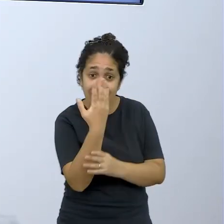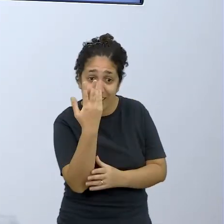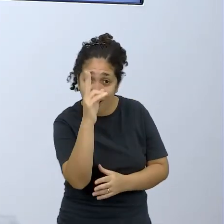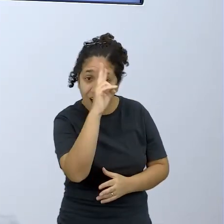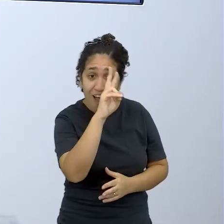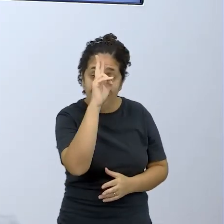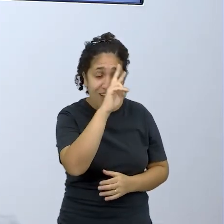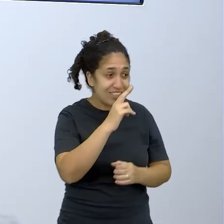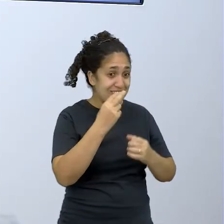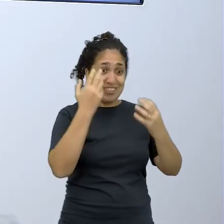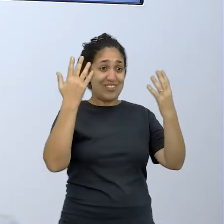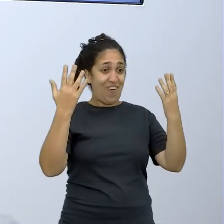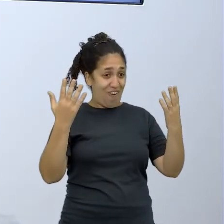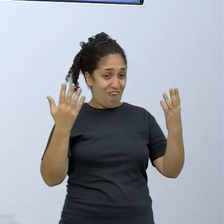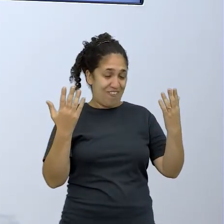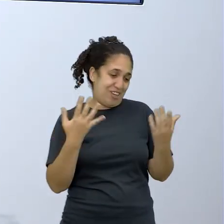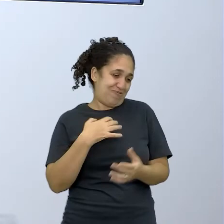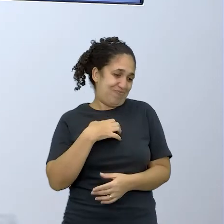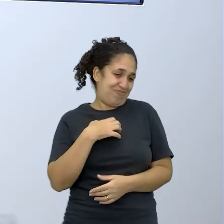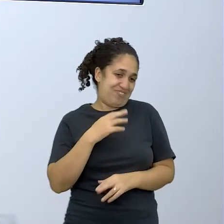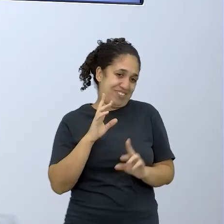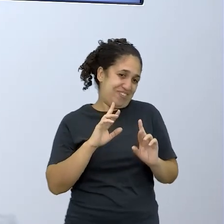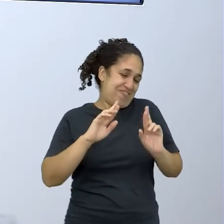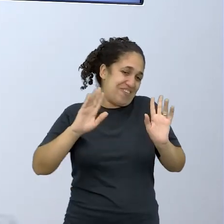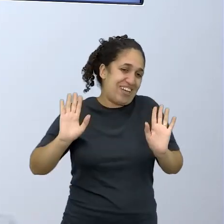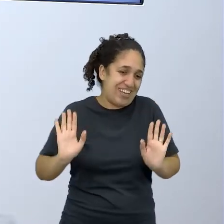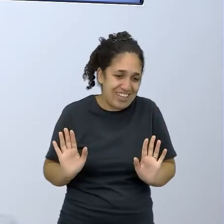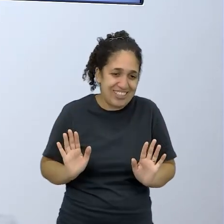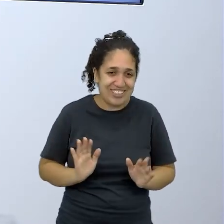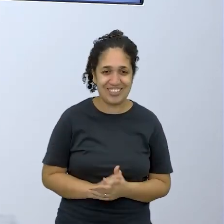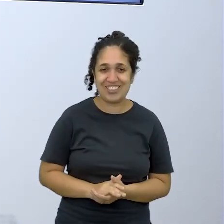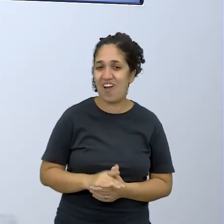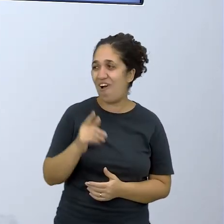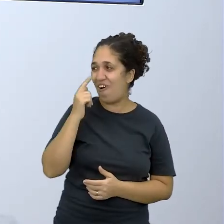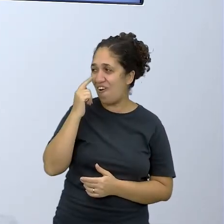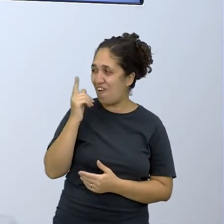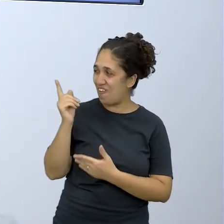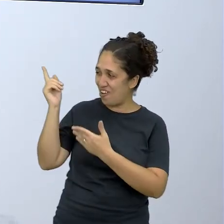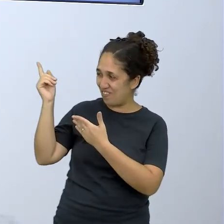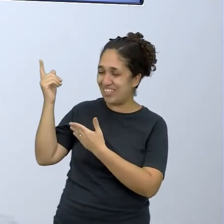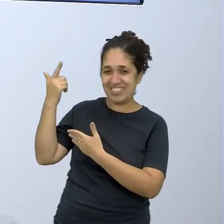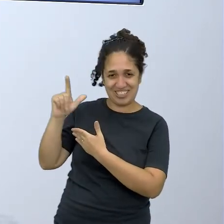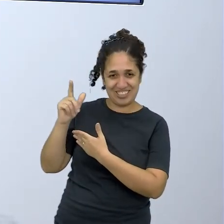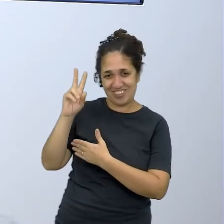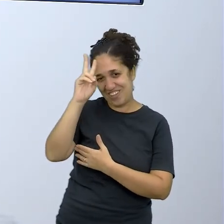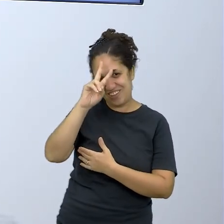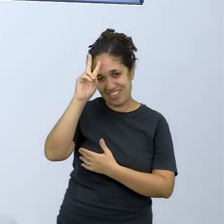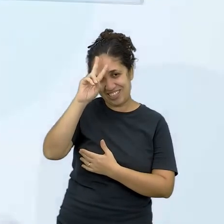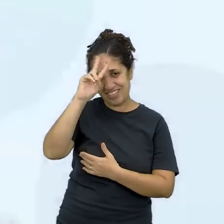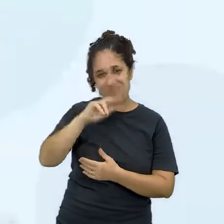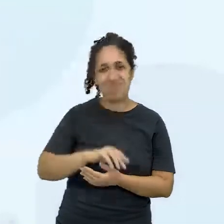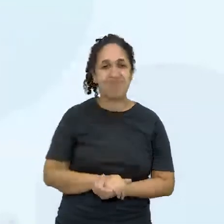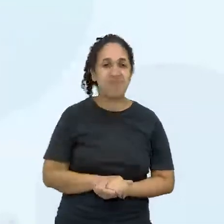com uma outra pegada, com uma outra justificativa. Vamos voltar para a história um minutinho, ó.